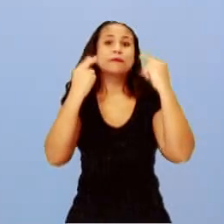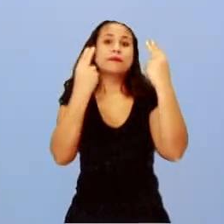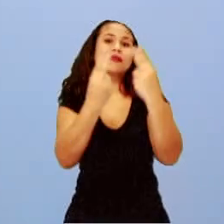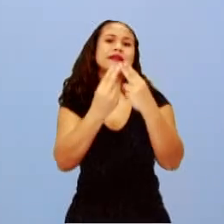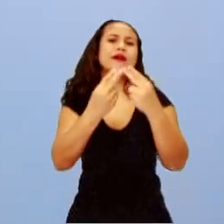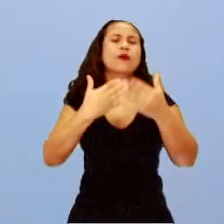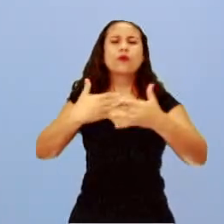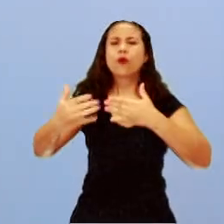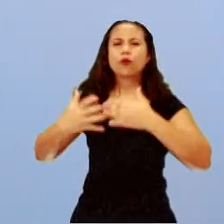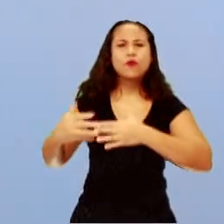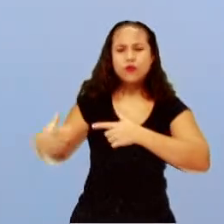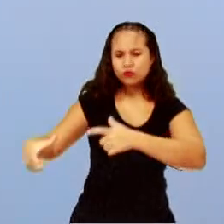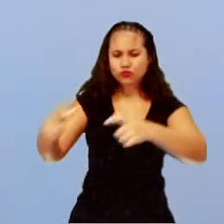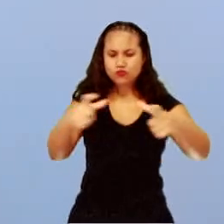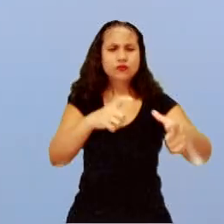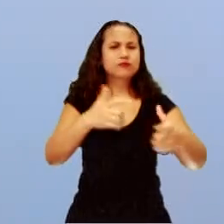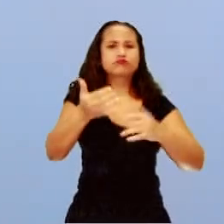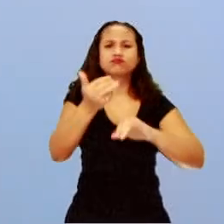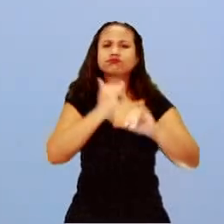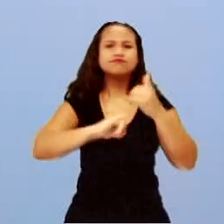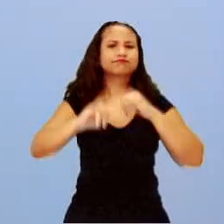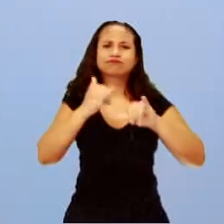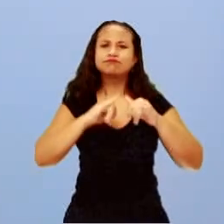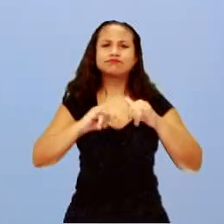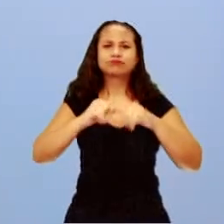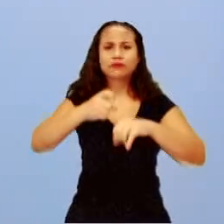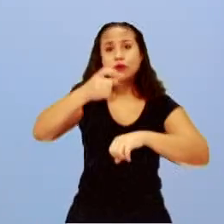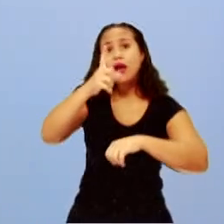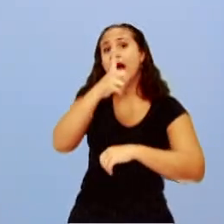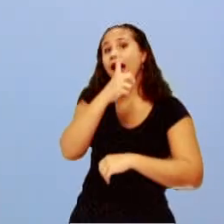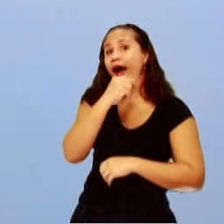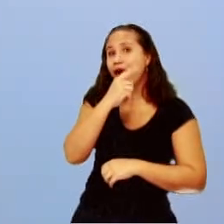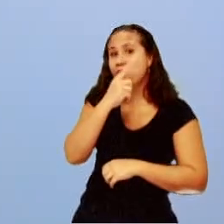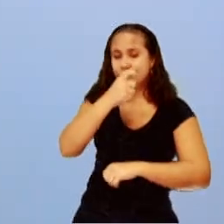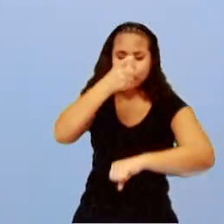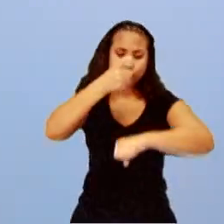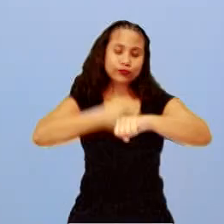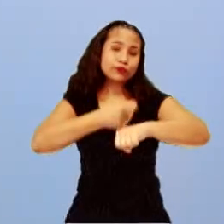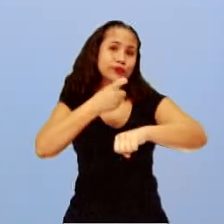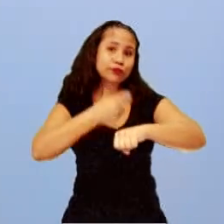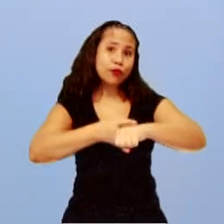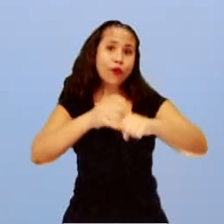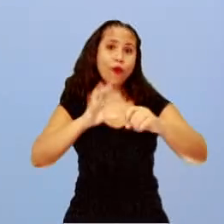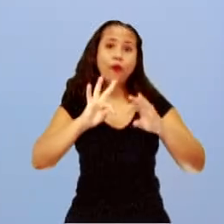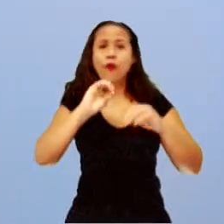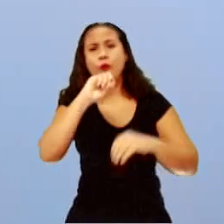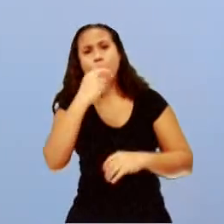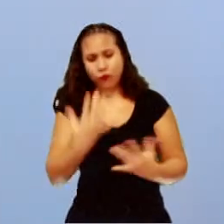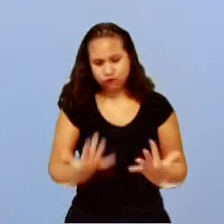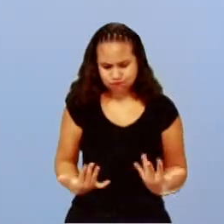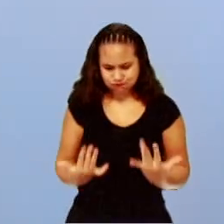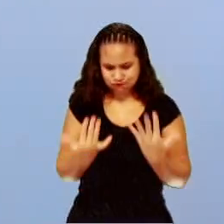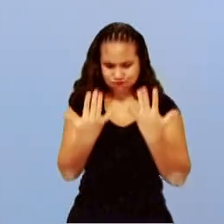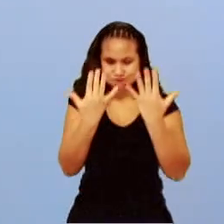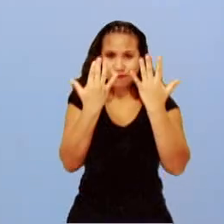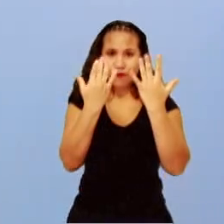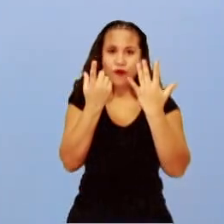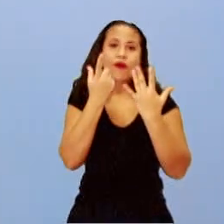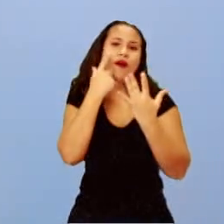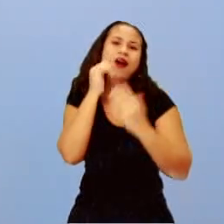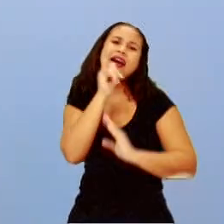estar em qualquer substância em seu estado sólido, líquido ou gasoso. Olha só, vou